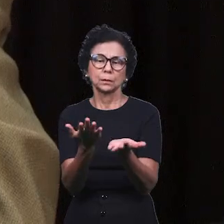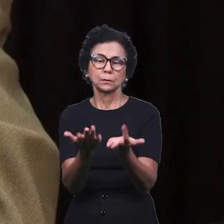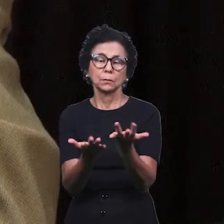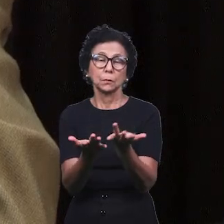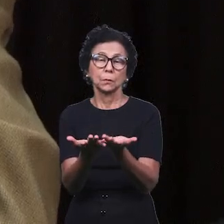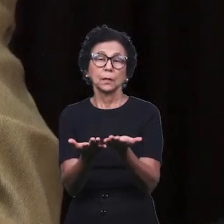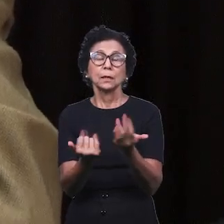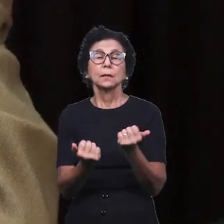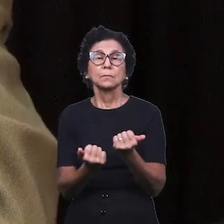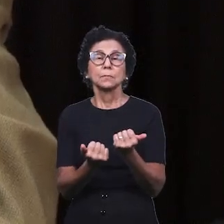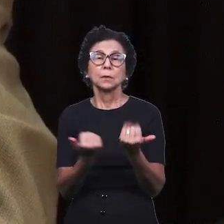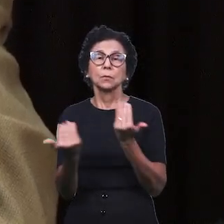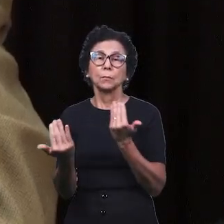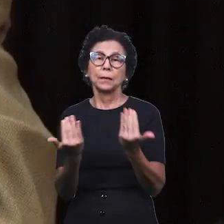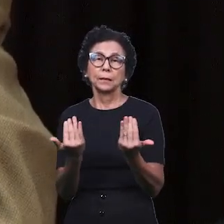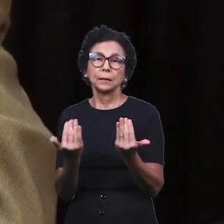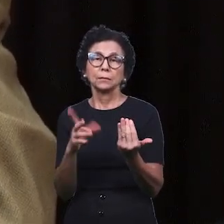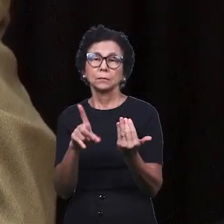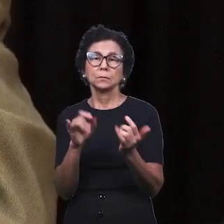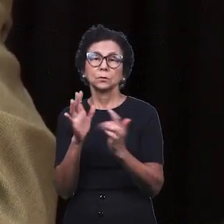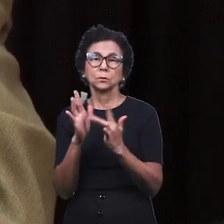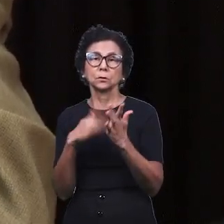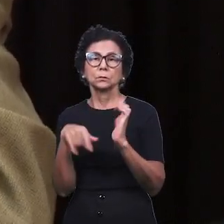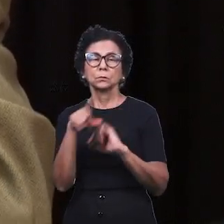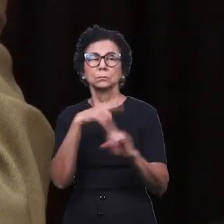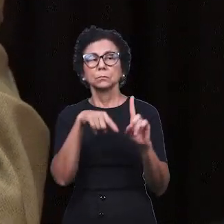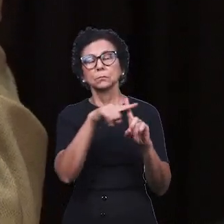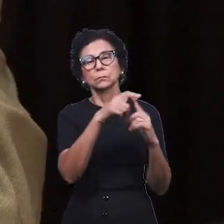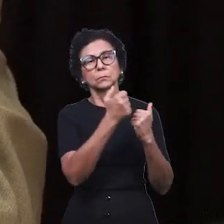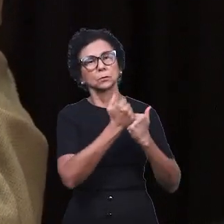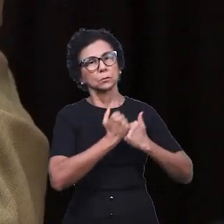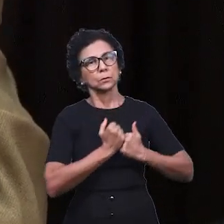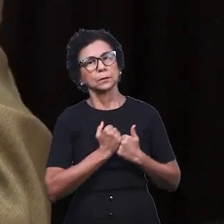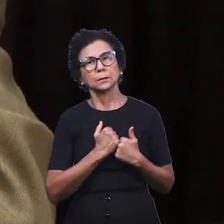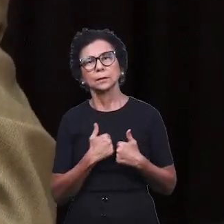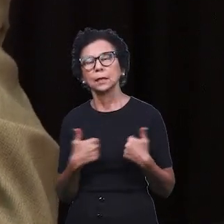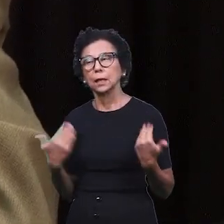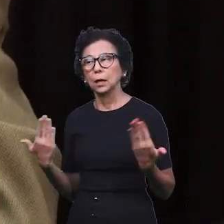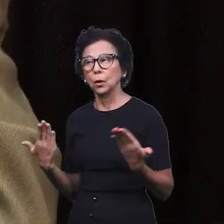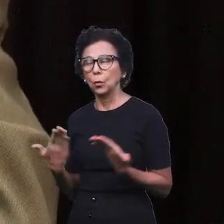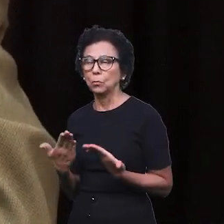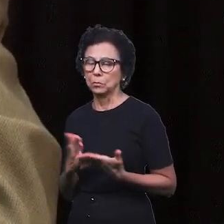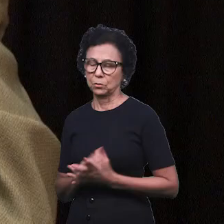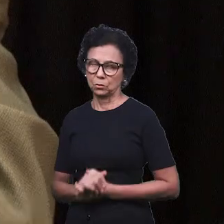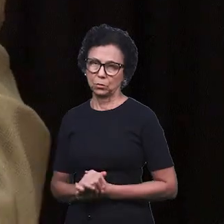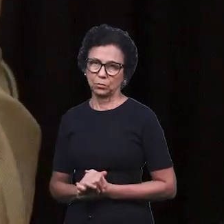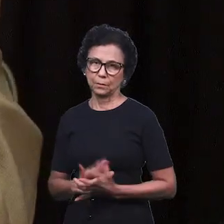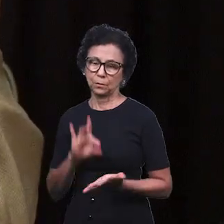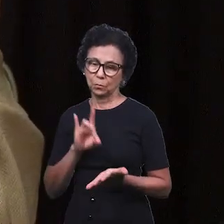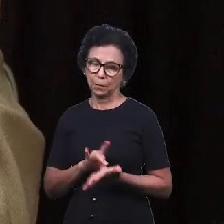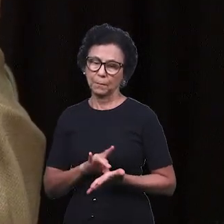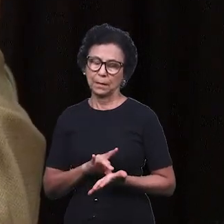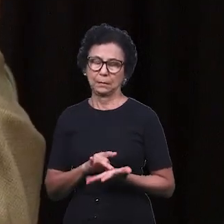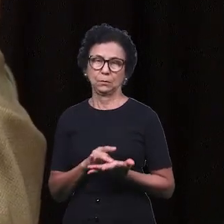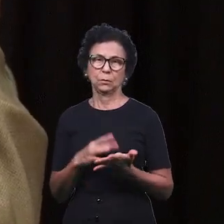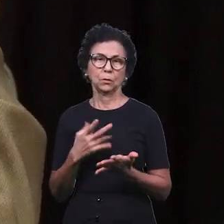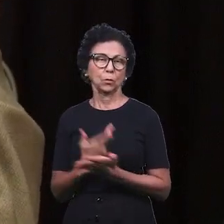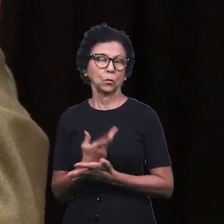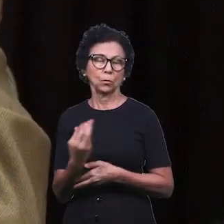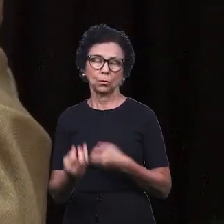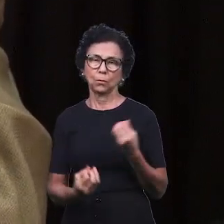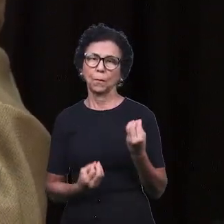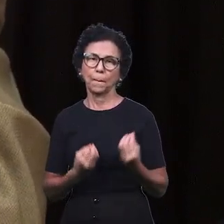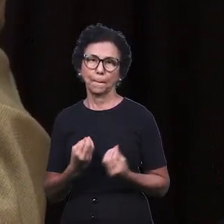por nós. E hoje nós não precisamos reeditar isso. Mas cada vez que a gente cita a palavra, e essa palavra não é